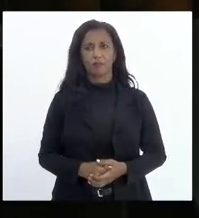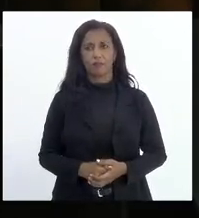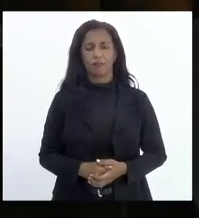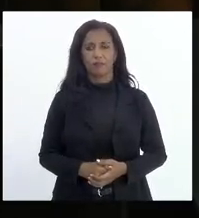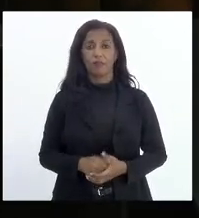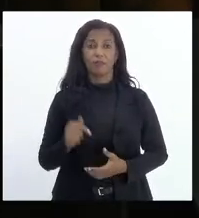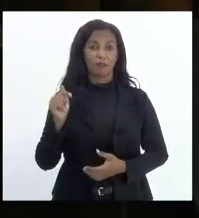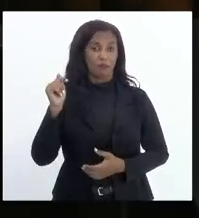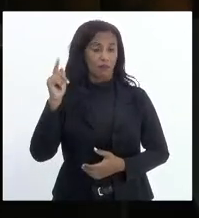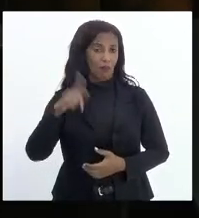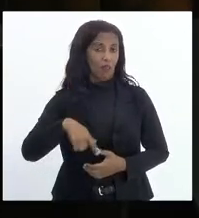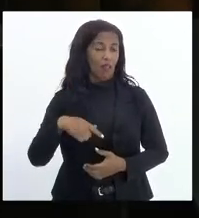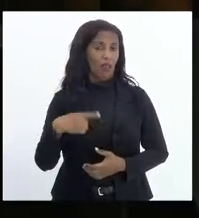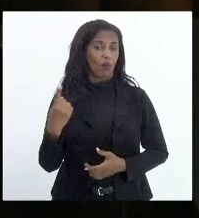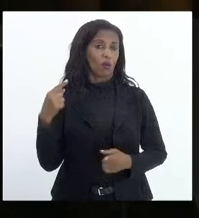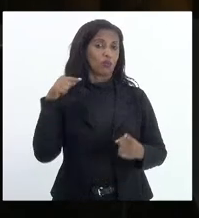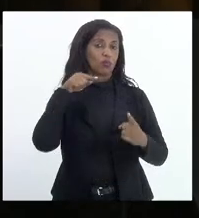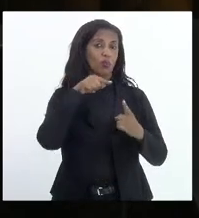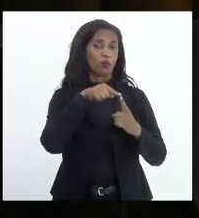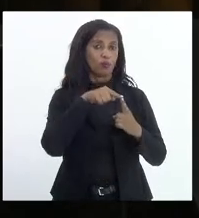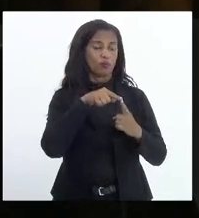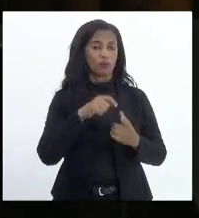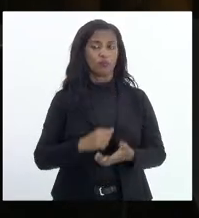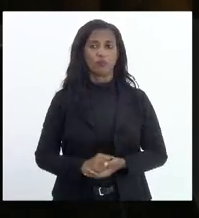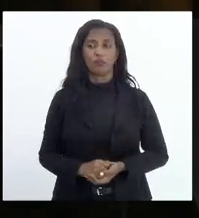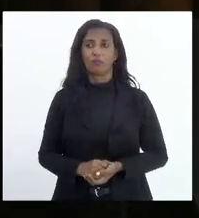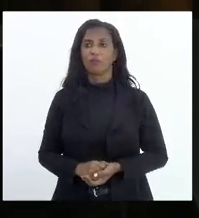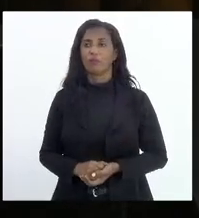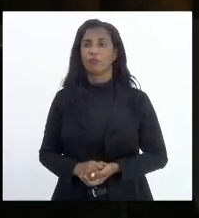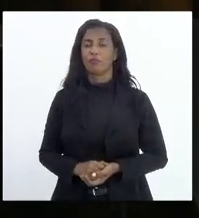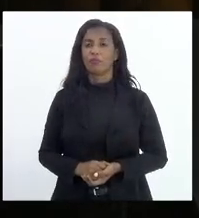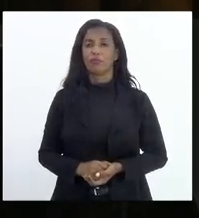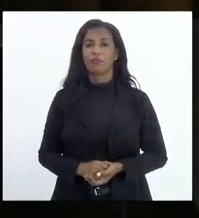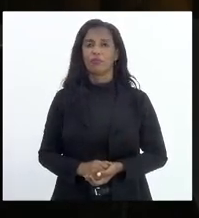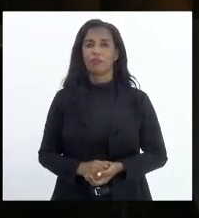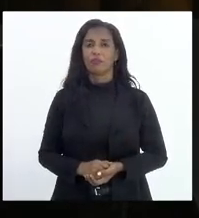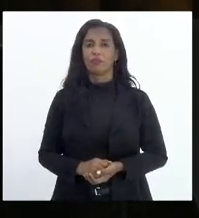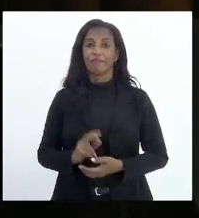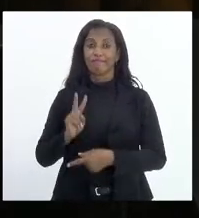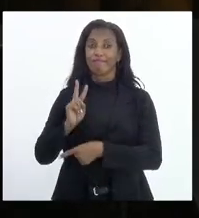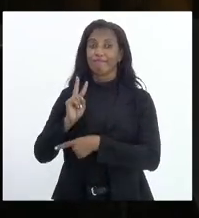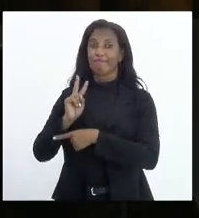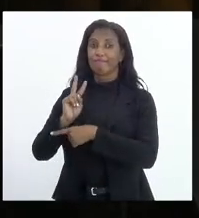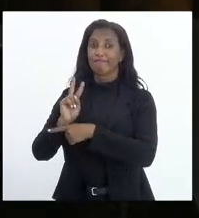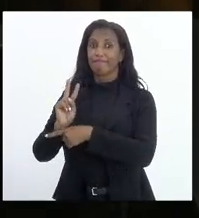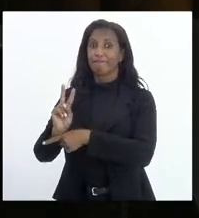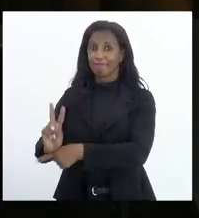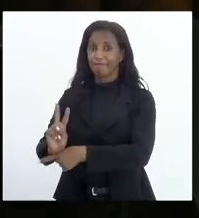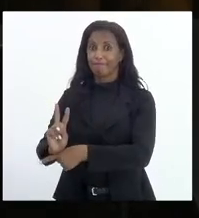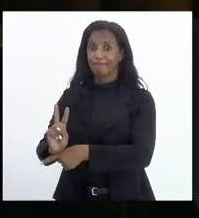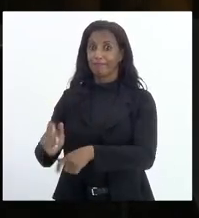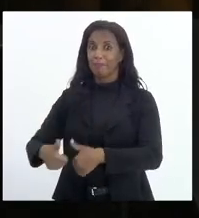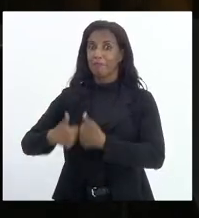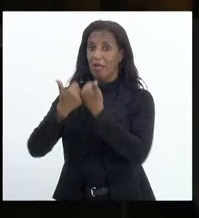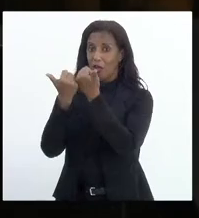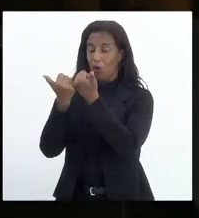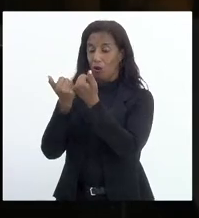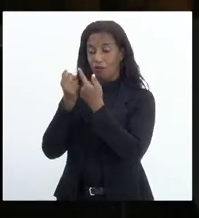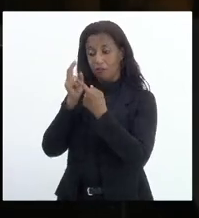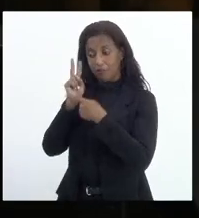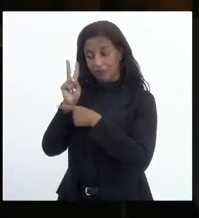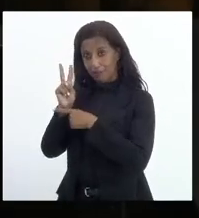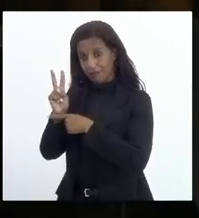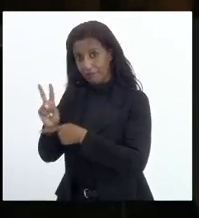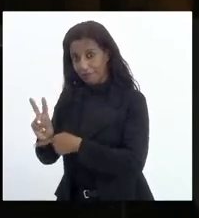e esse é o nosso objetivo a prevenir que é muito melhor prevenir